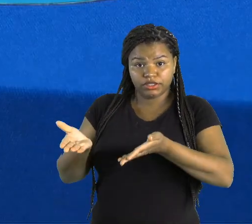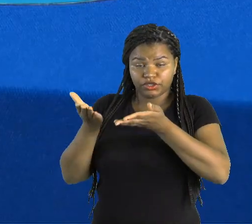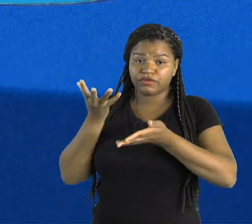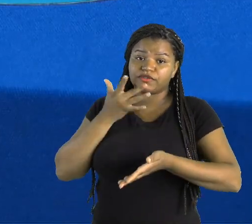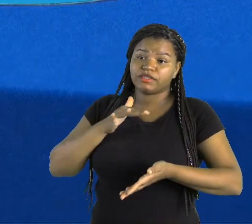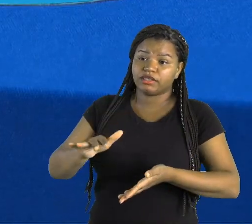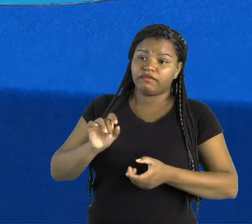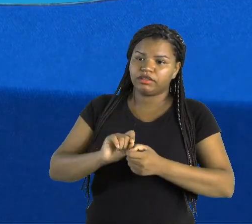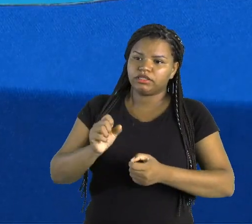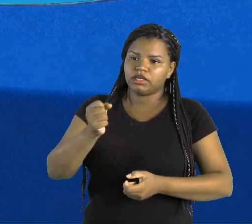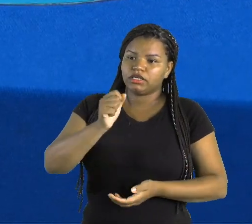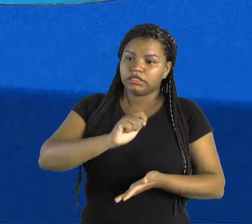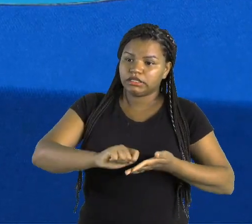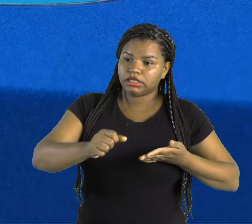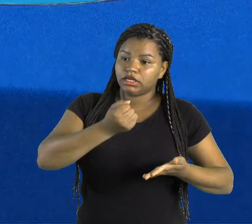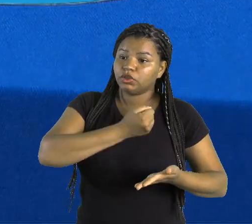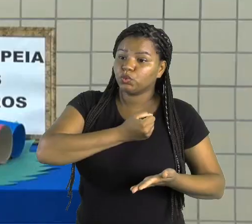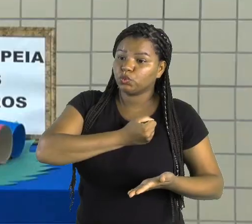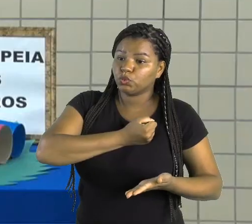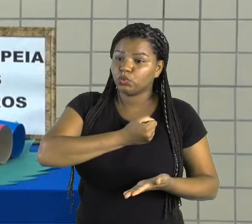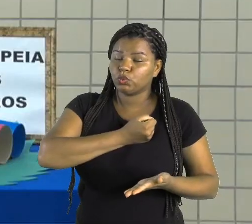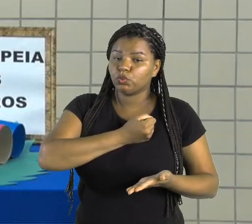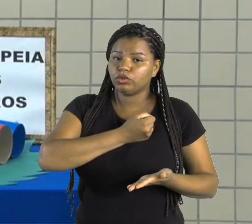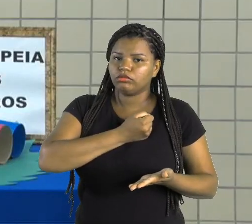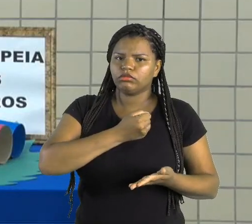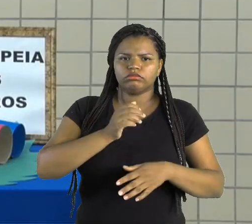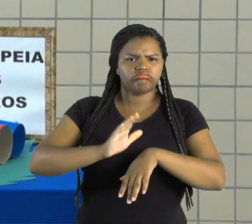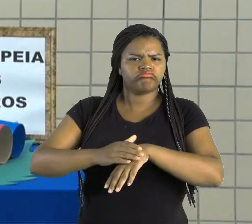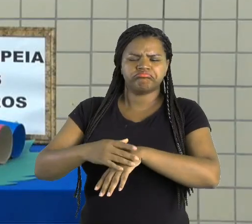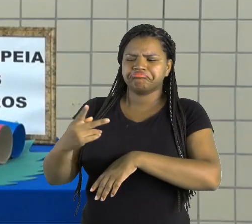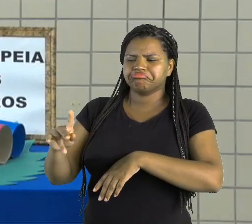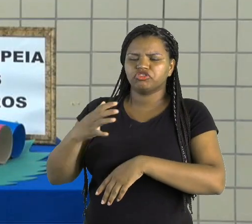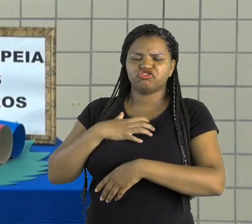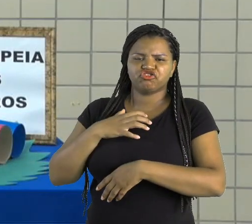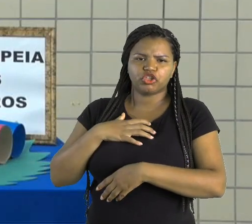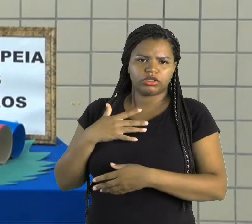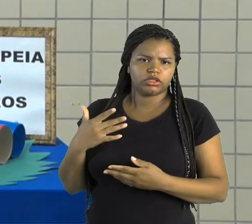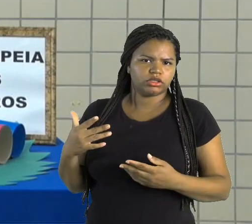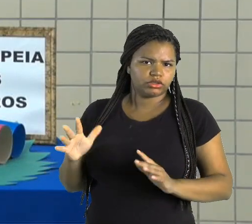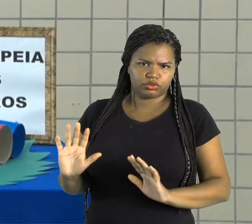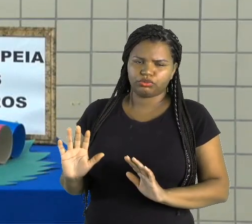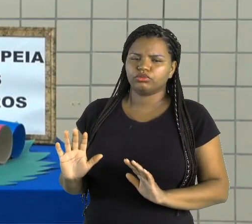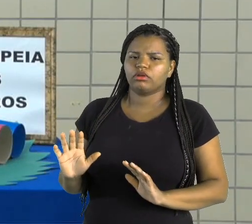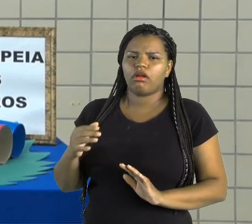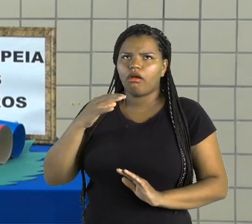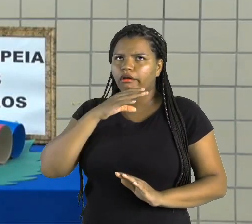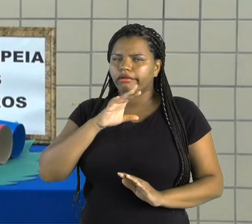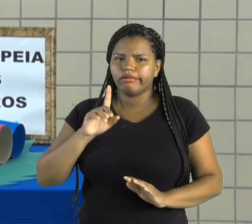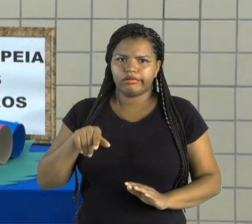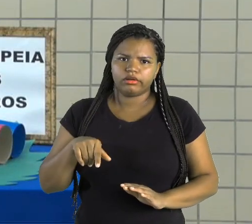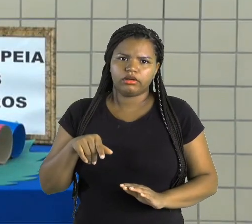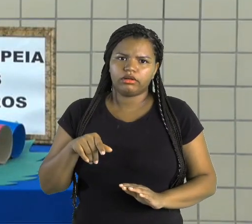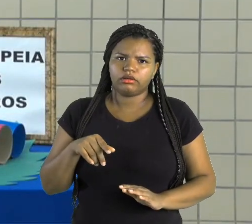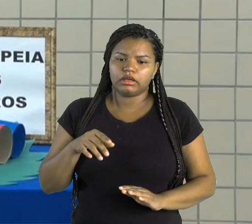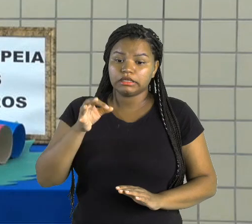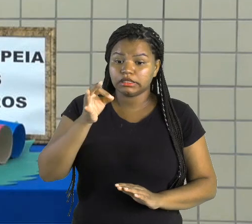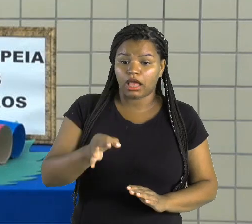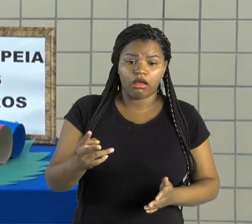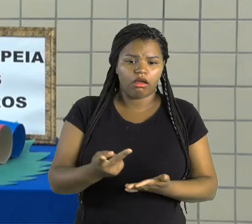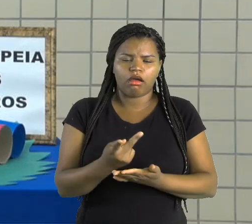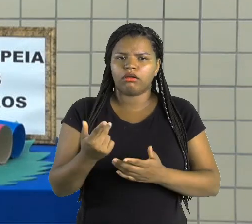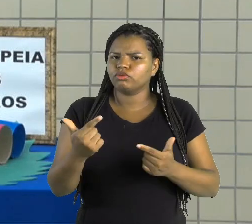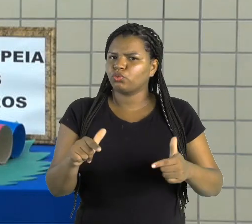fazer a escrita do número de forma espontânea, do jeito que ela acha que é. Não tem certo ou tem